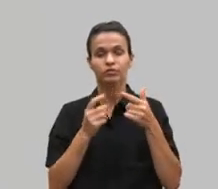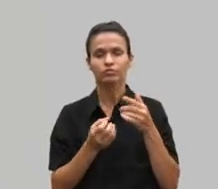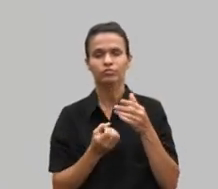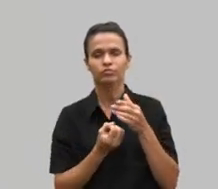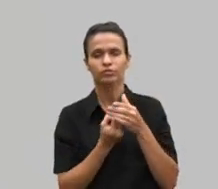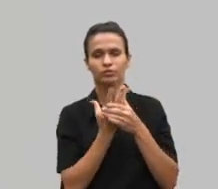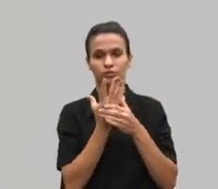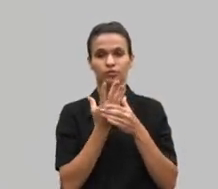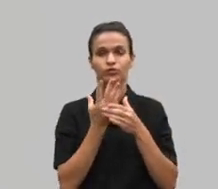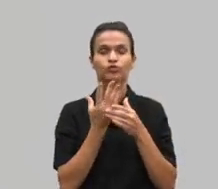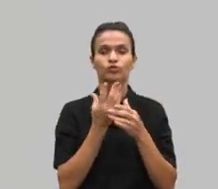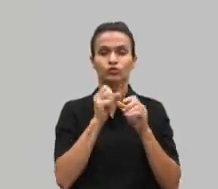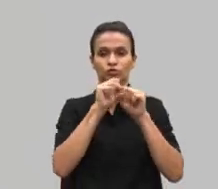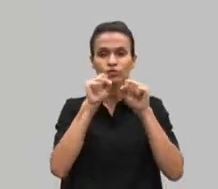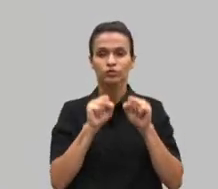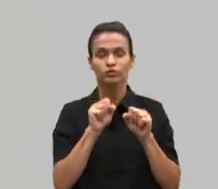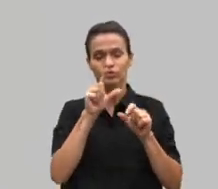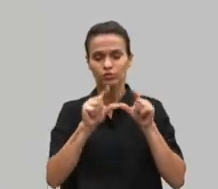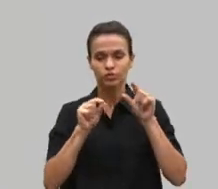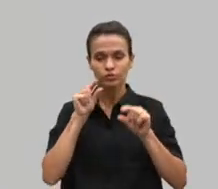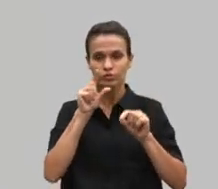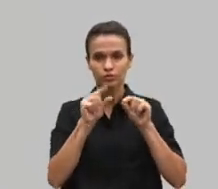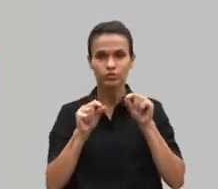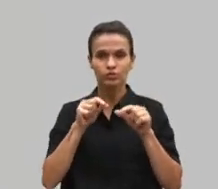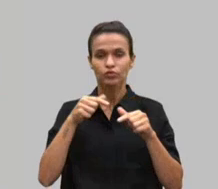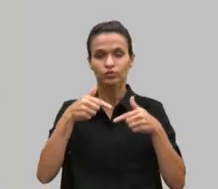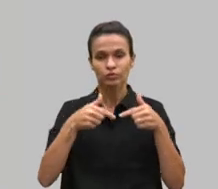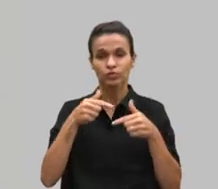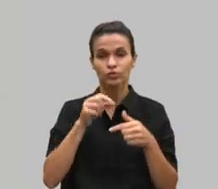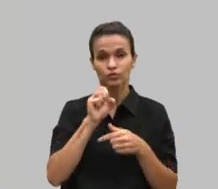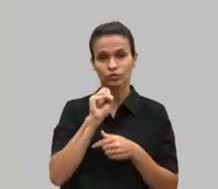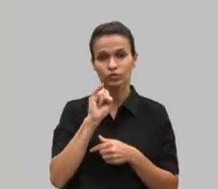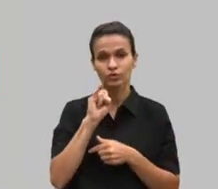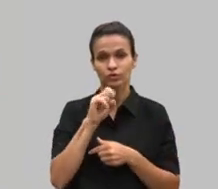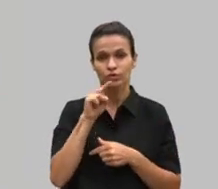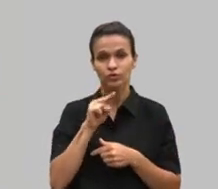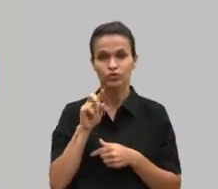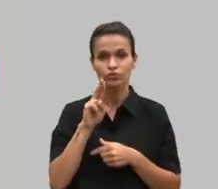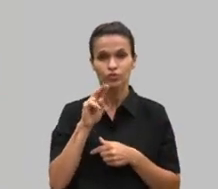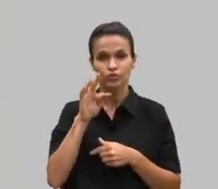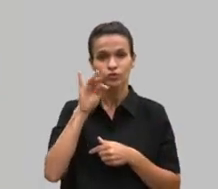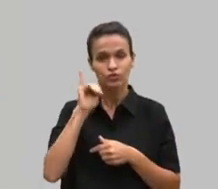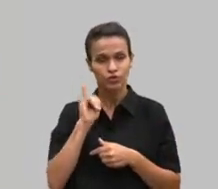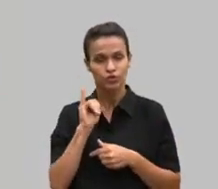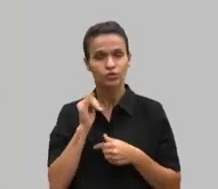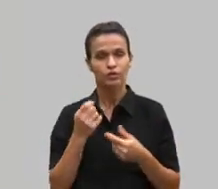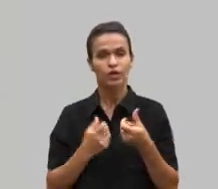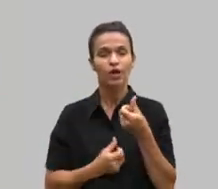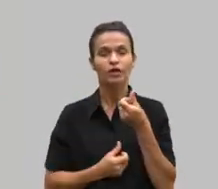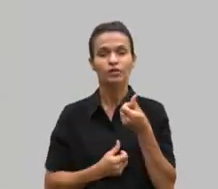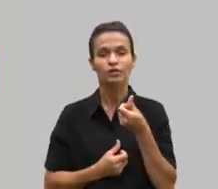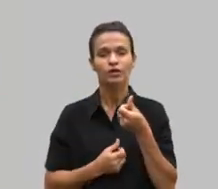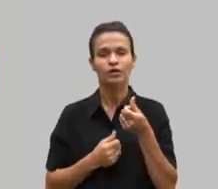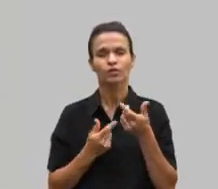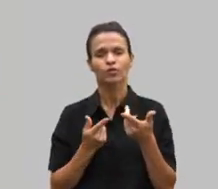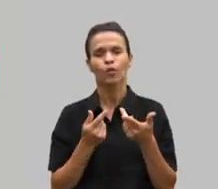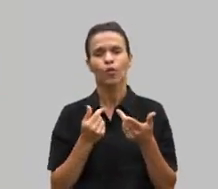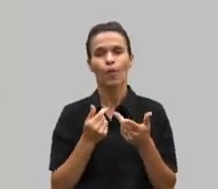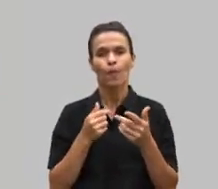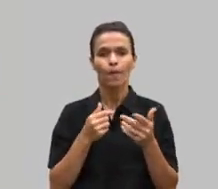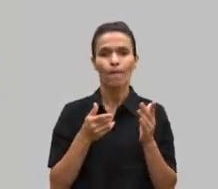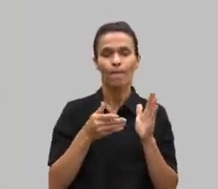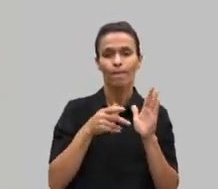sistema de seleção Unificado do trabalho O sisute e a sexta a respeito da instituição de um programa de qualificação de